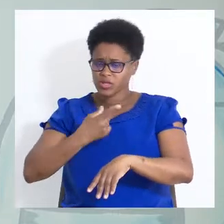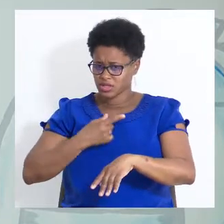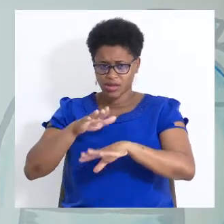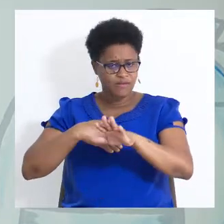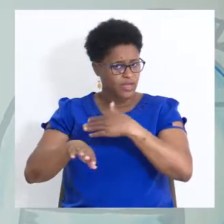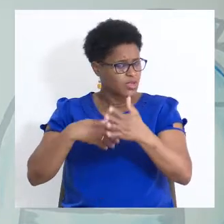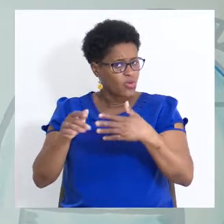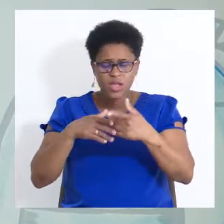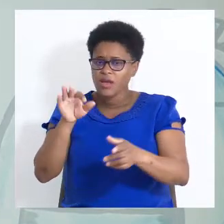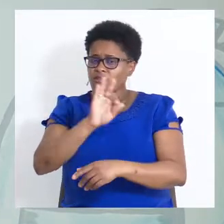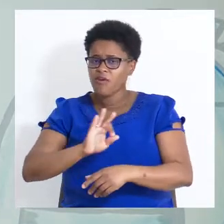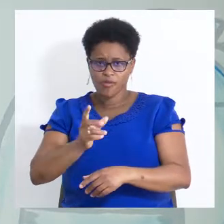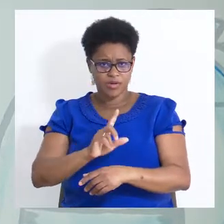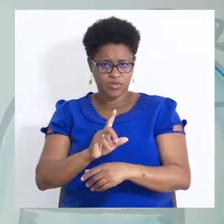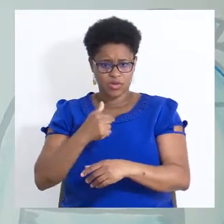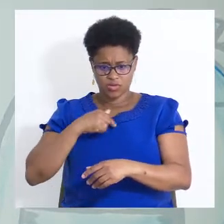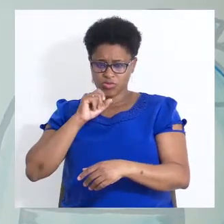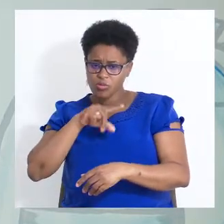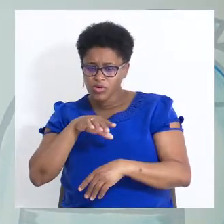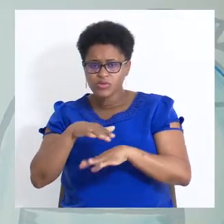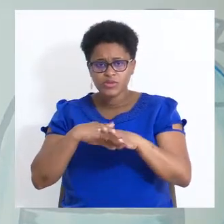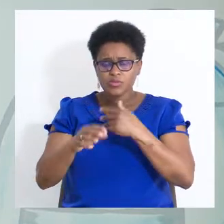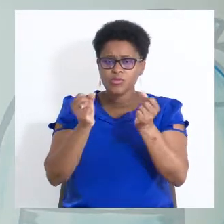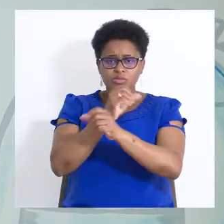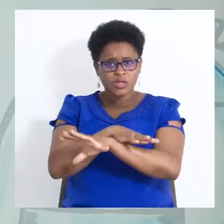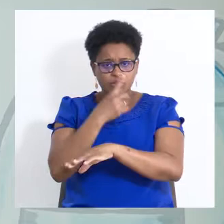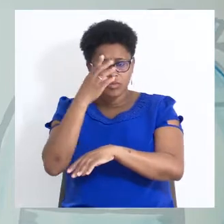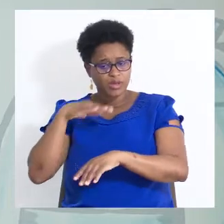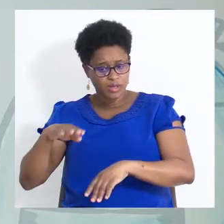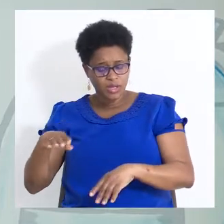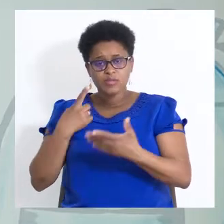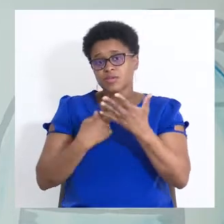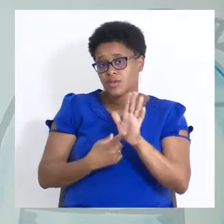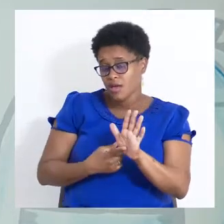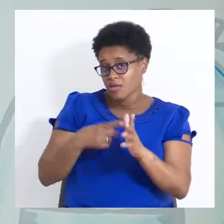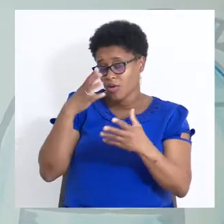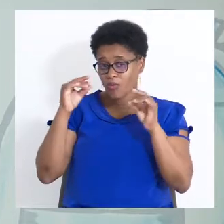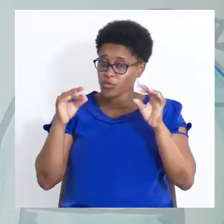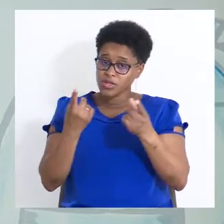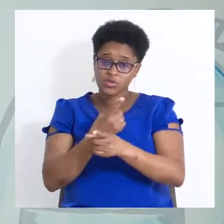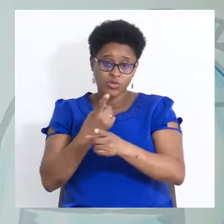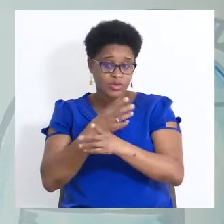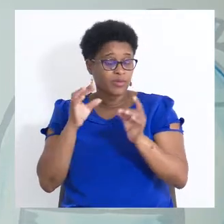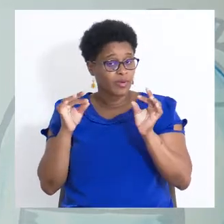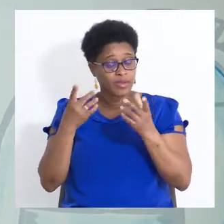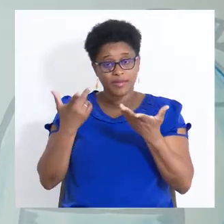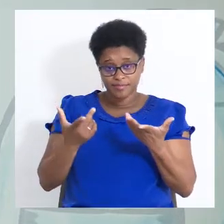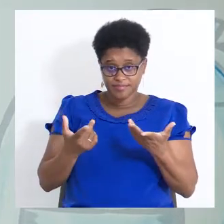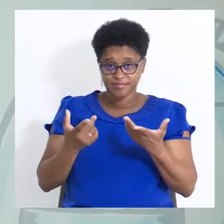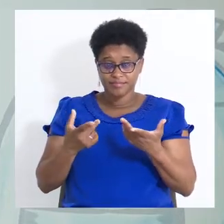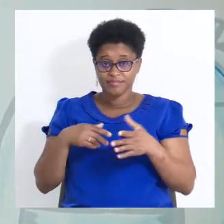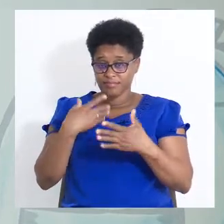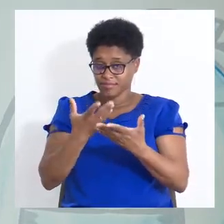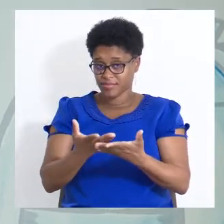de qualquer forma. Eu não posso fazer uma publicidade para uma criança, por exemplo, para um brinquedo